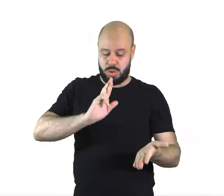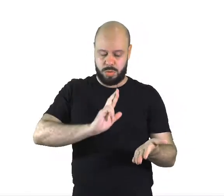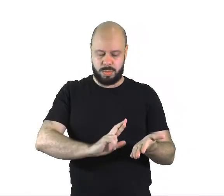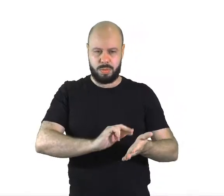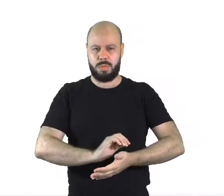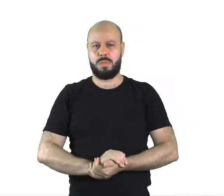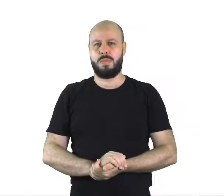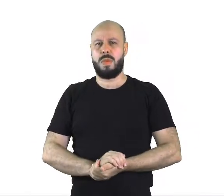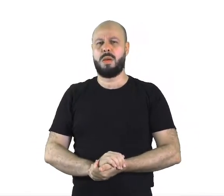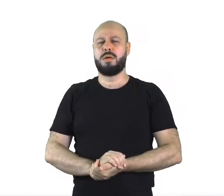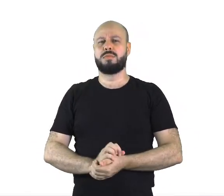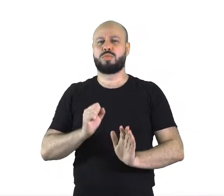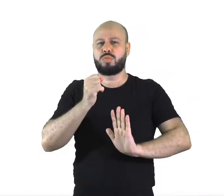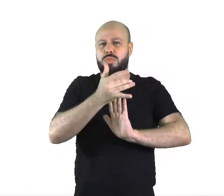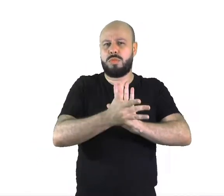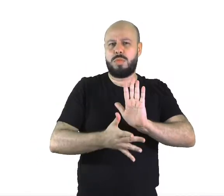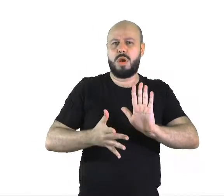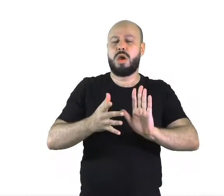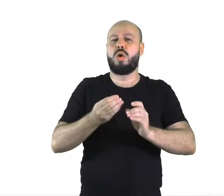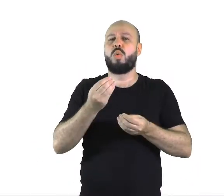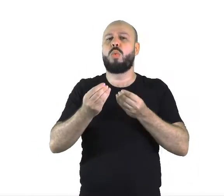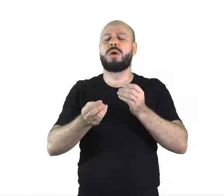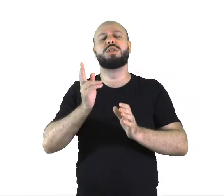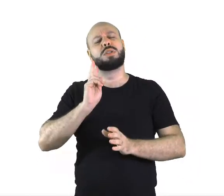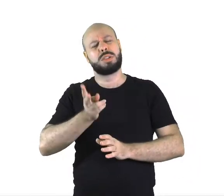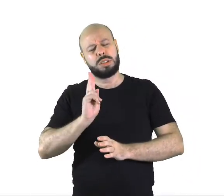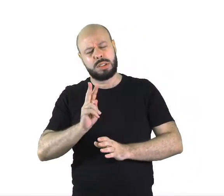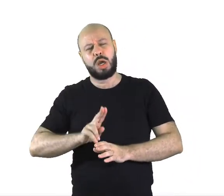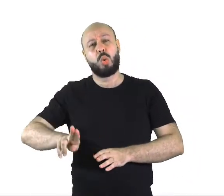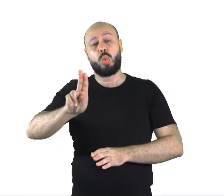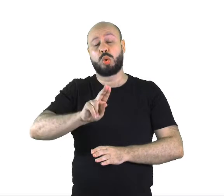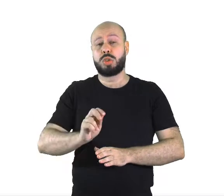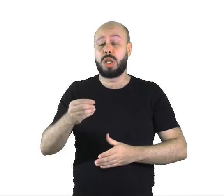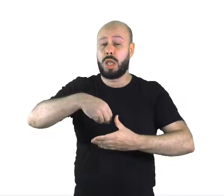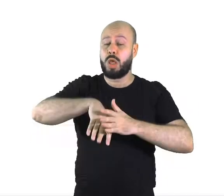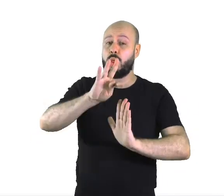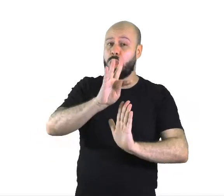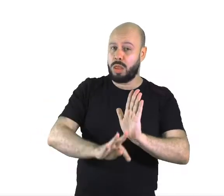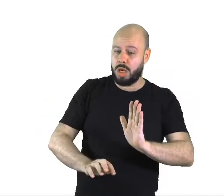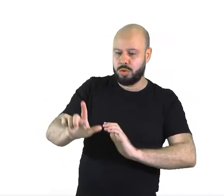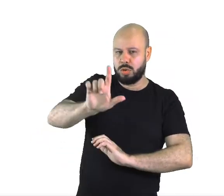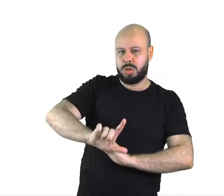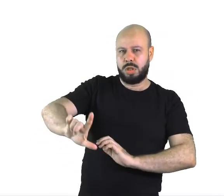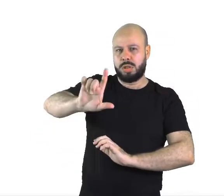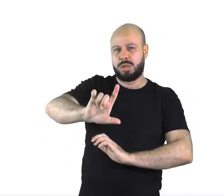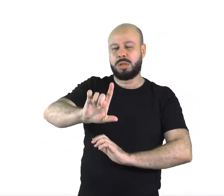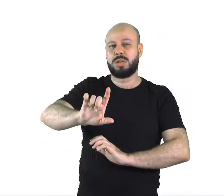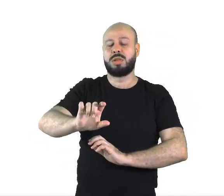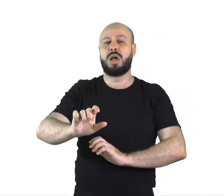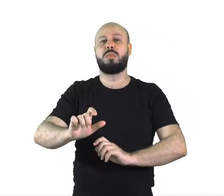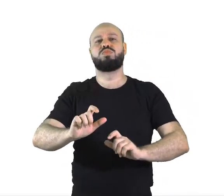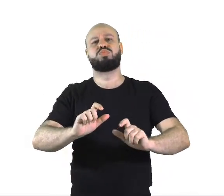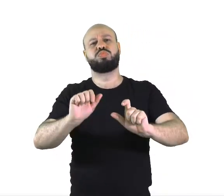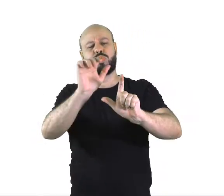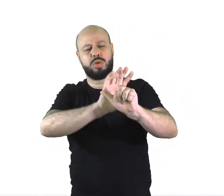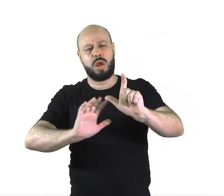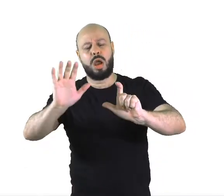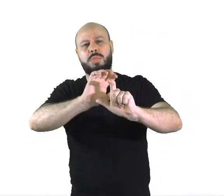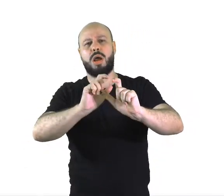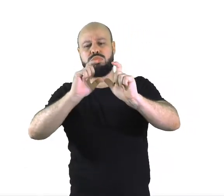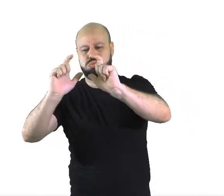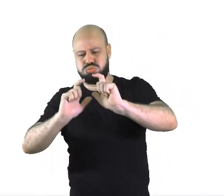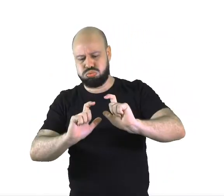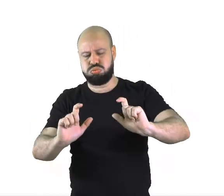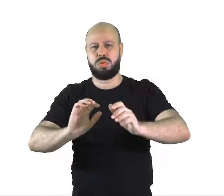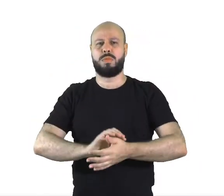As figuras de linguagem são comumente encontradas nos textos literários, bem como em charges e tirinhas.